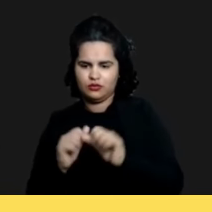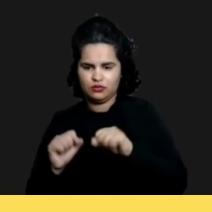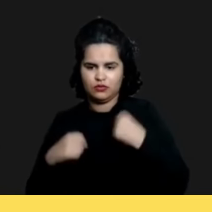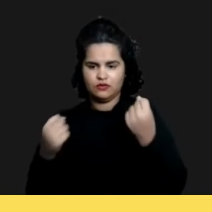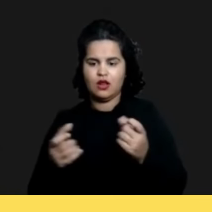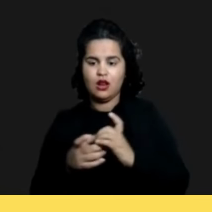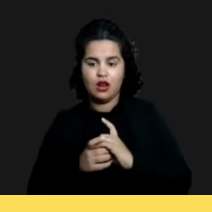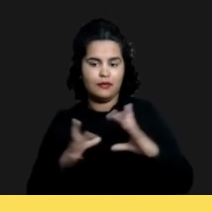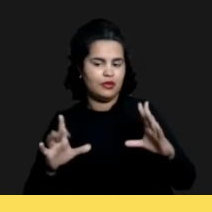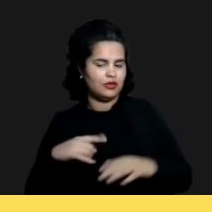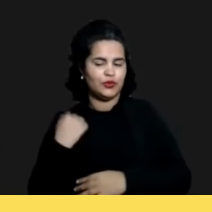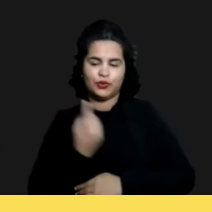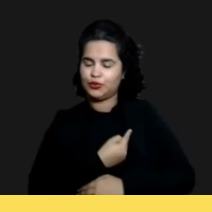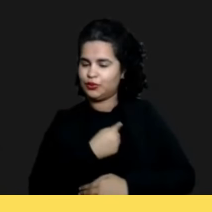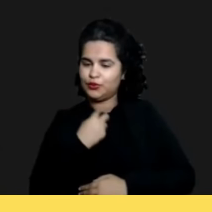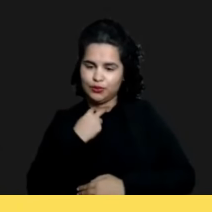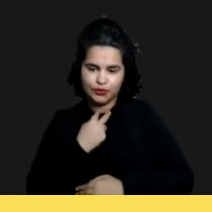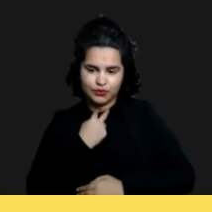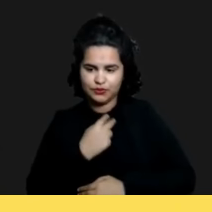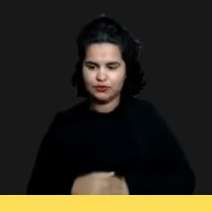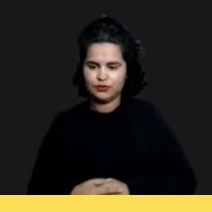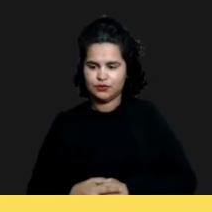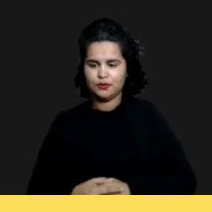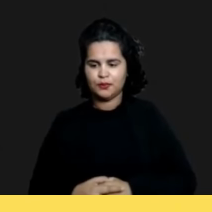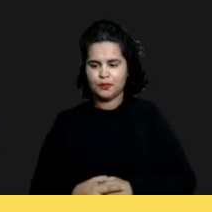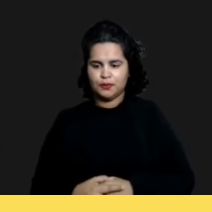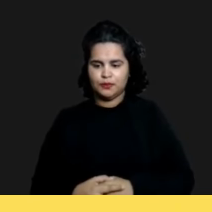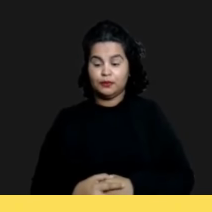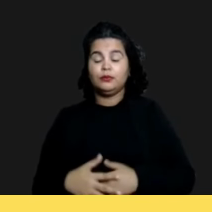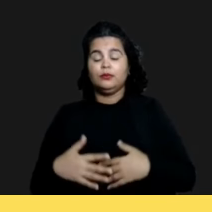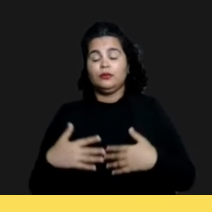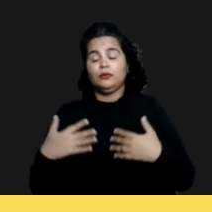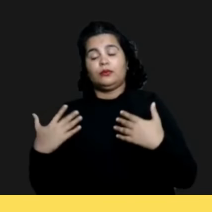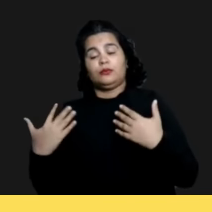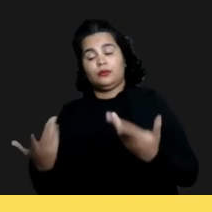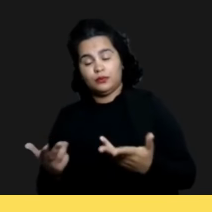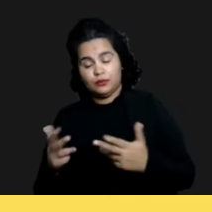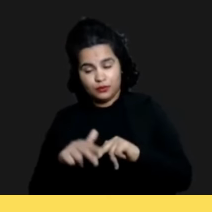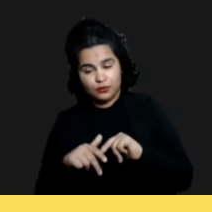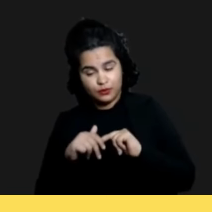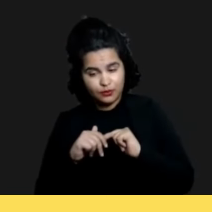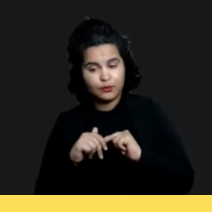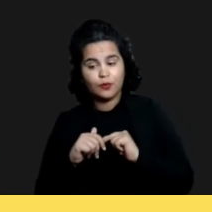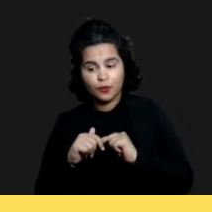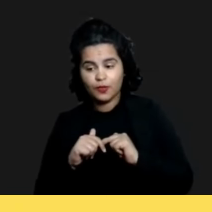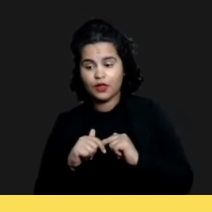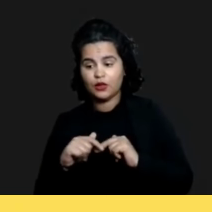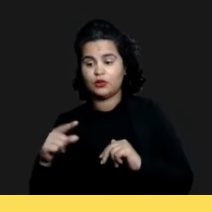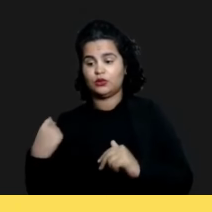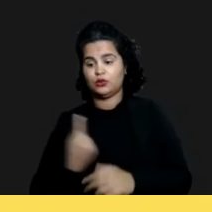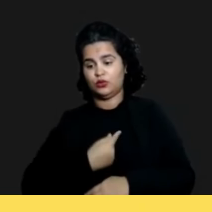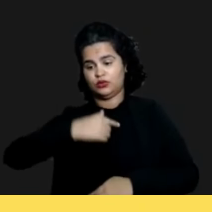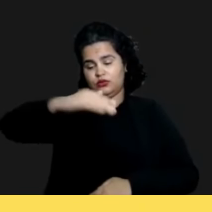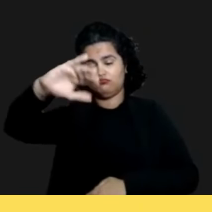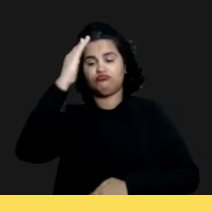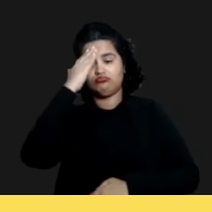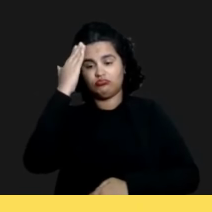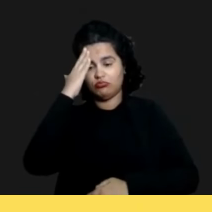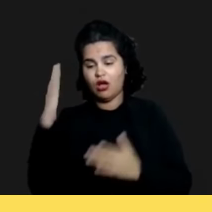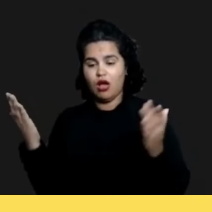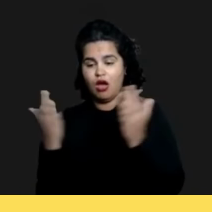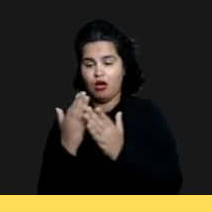as liberdades constitucionais. Assim sendo, compreendo que estamos agora em